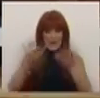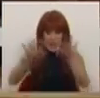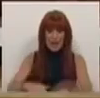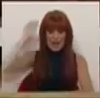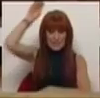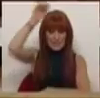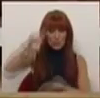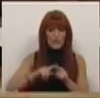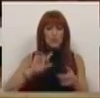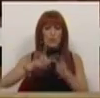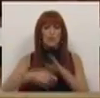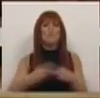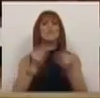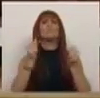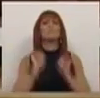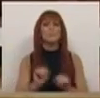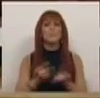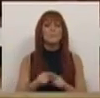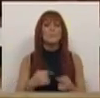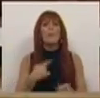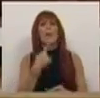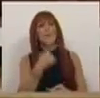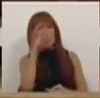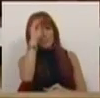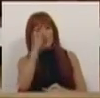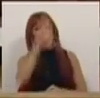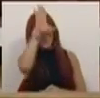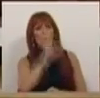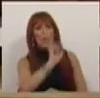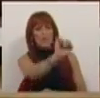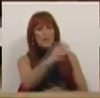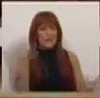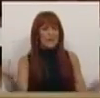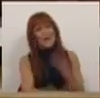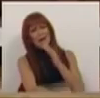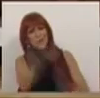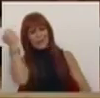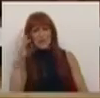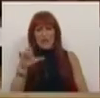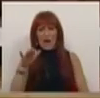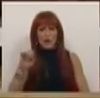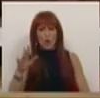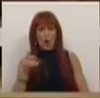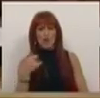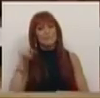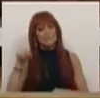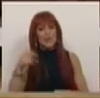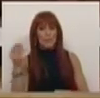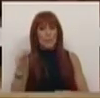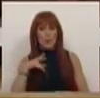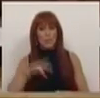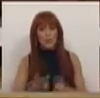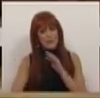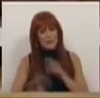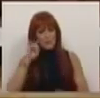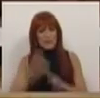da República um projeto de resolução para recomendar ao Governo que retire Carlos Costa do Banco de Portugal,